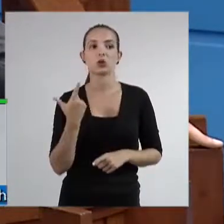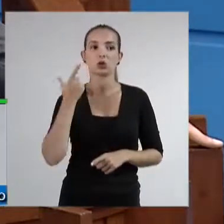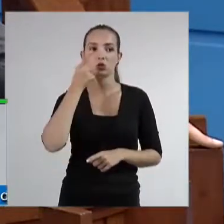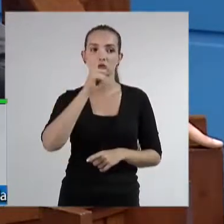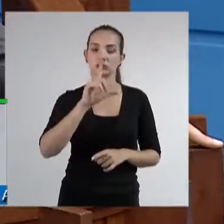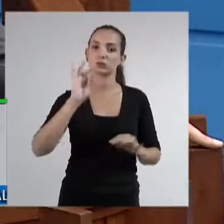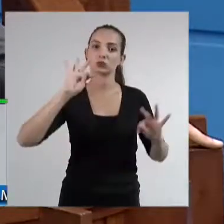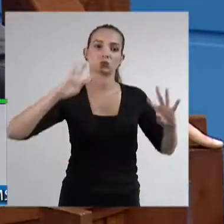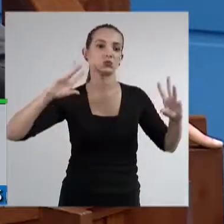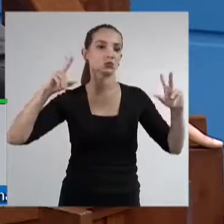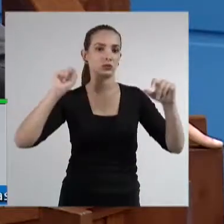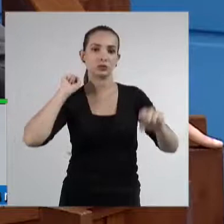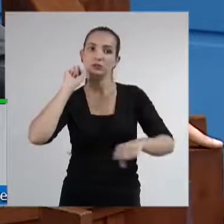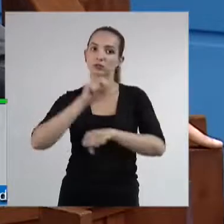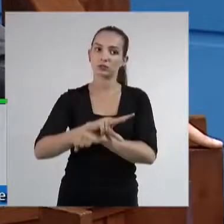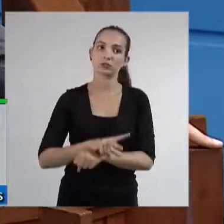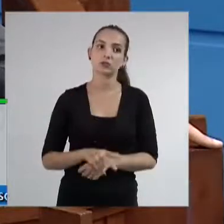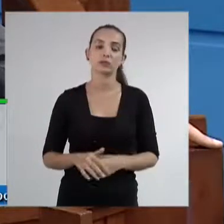apesar das mulheres